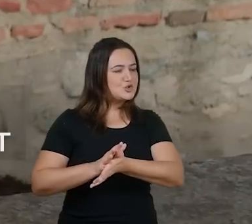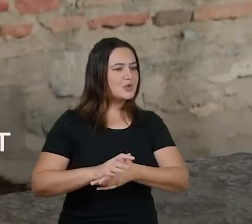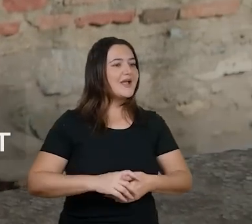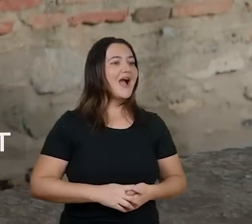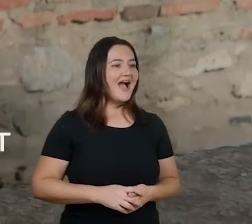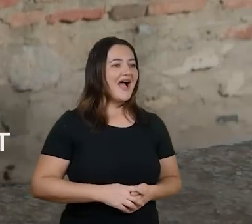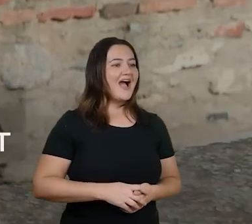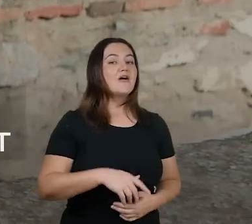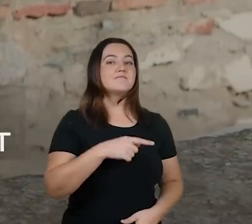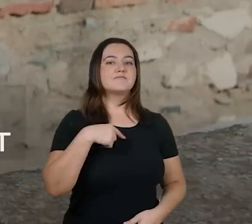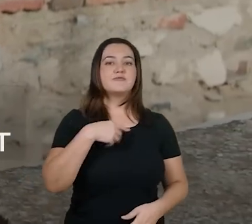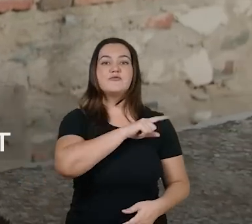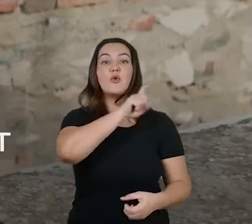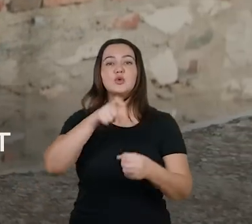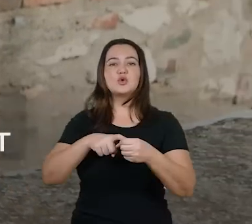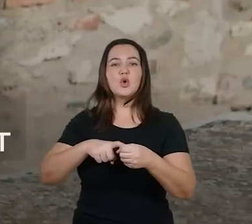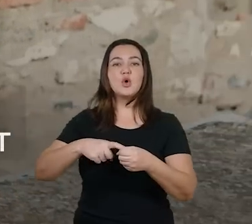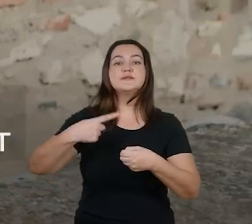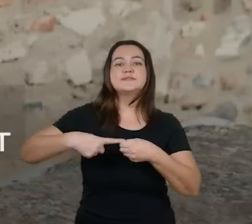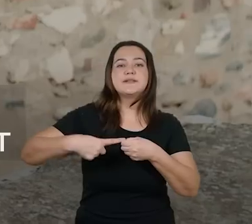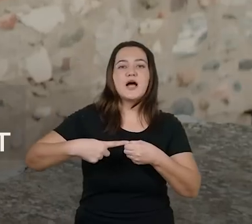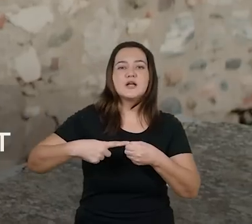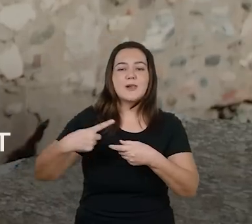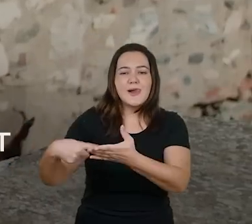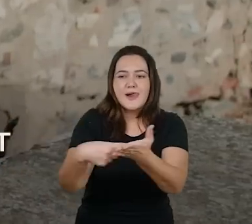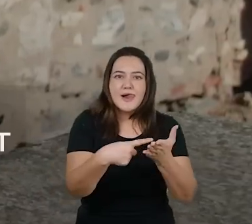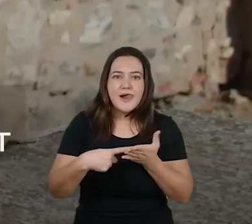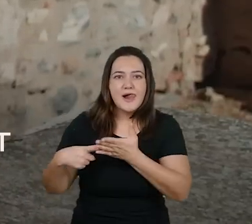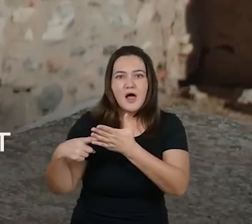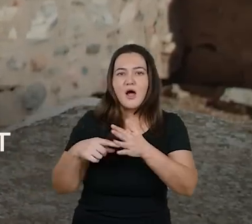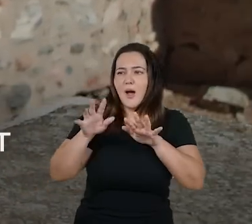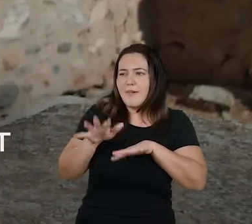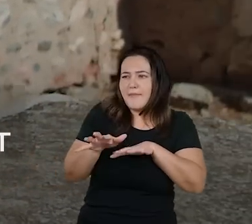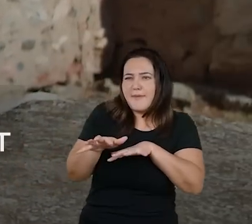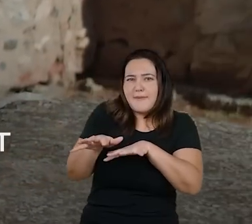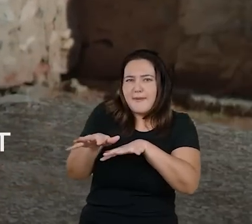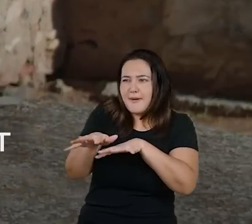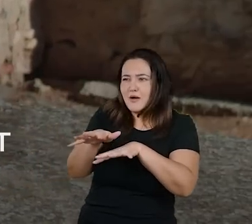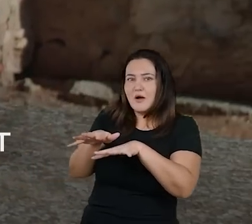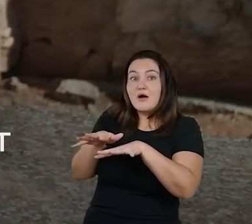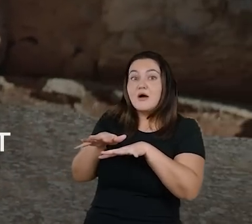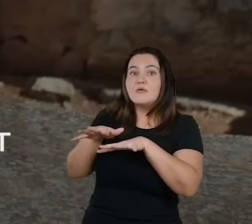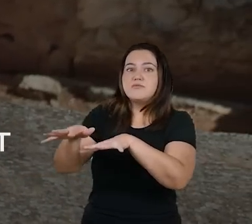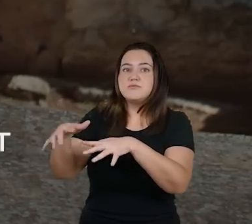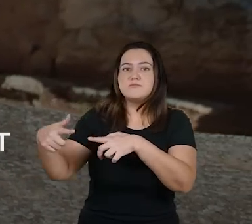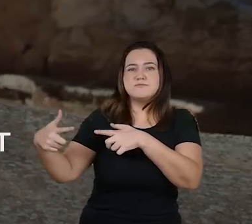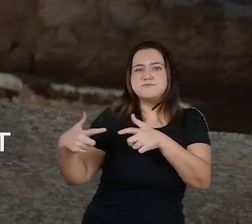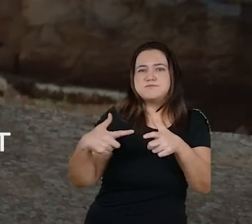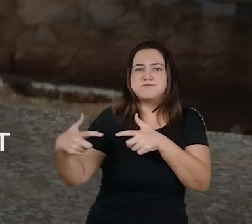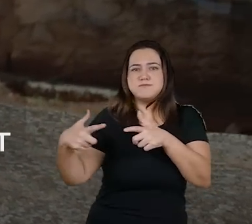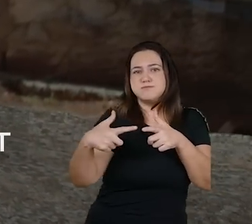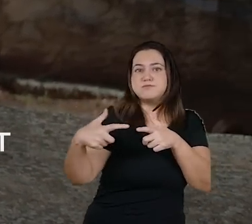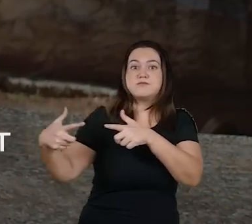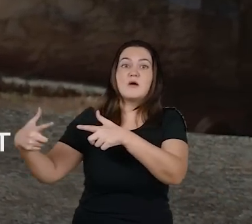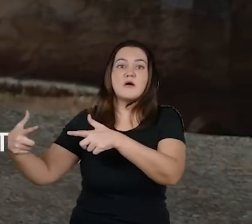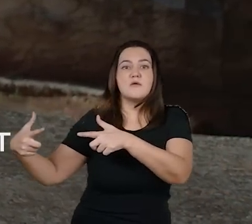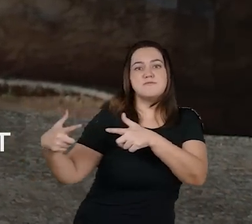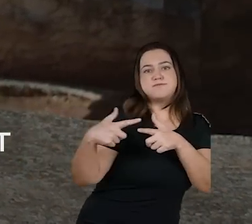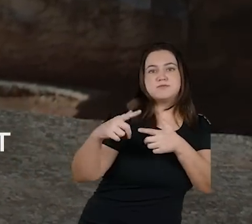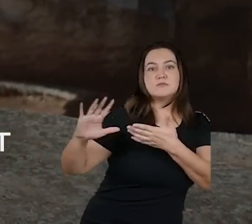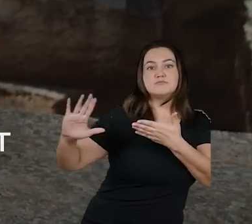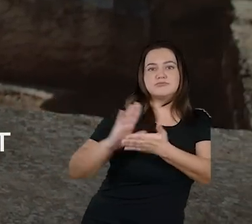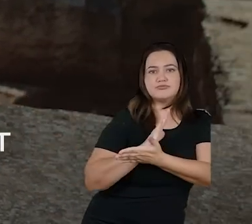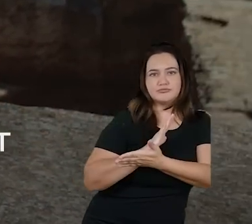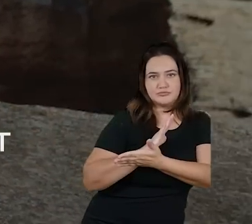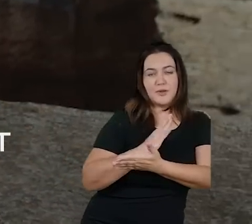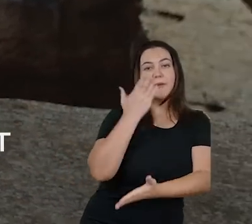os persas. Mas foi a sua grande derrota. Ele atravessou o rio Halys, perdeu a batalha. Alguns historiadores